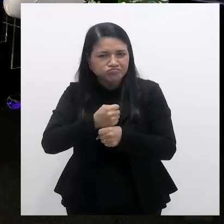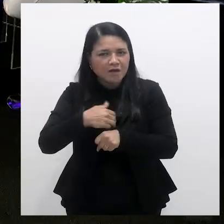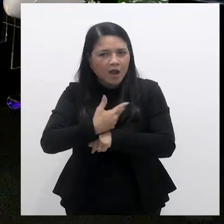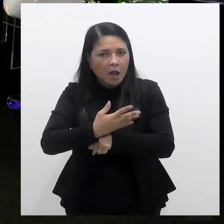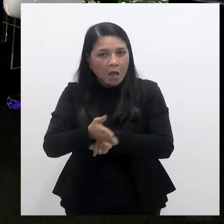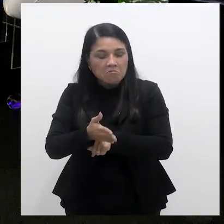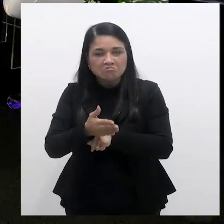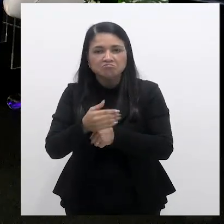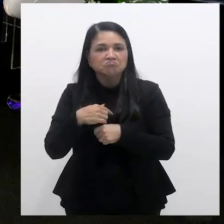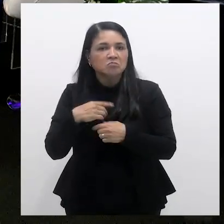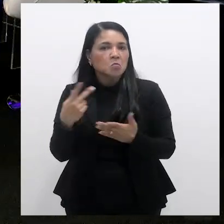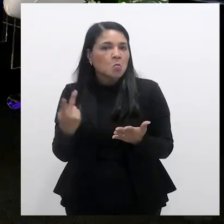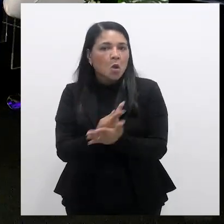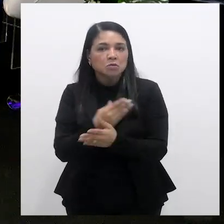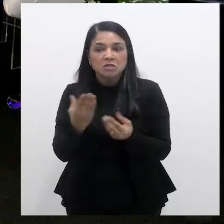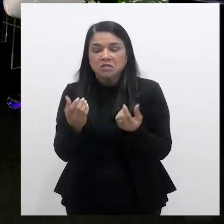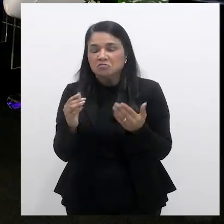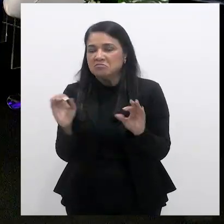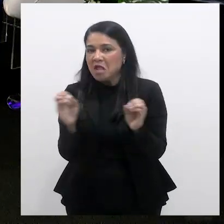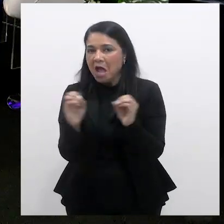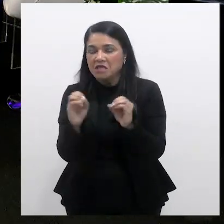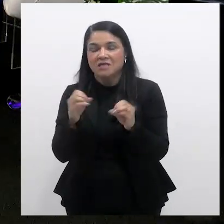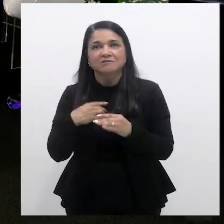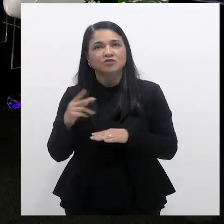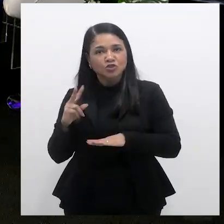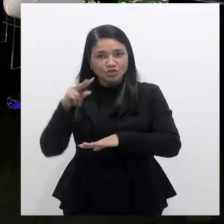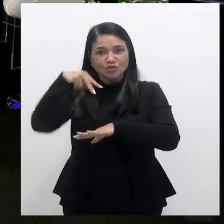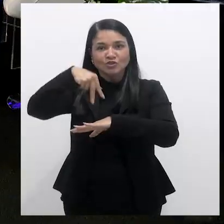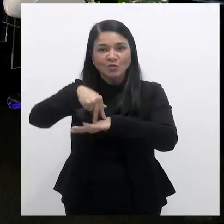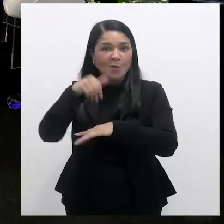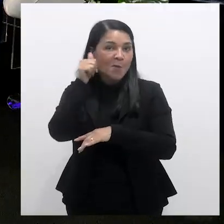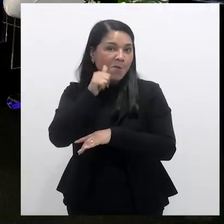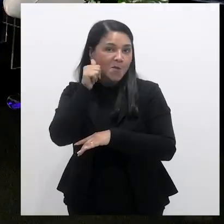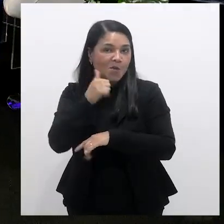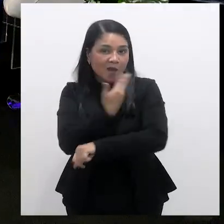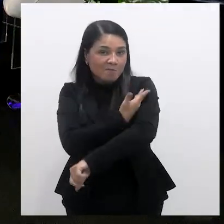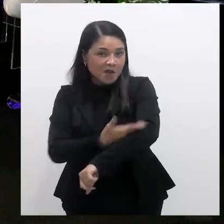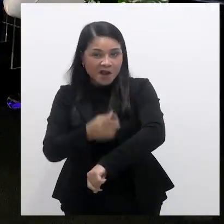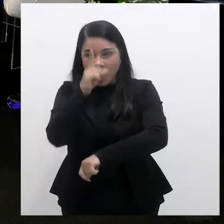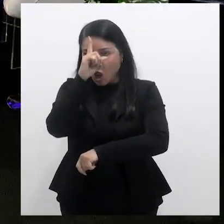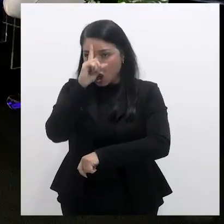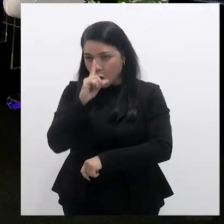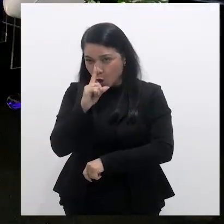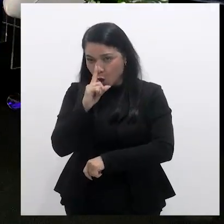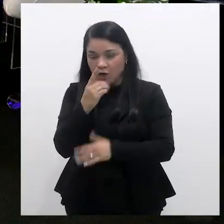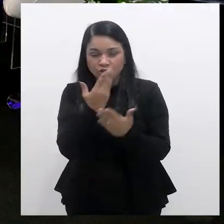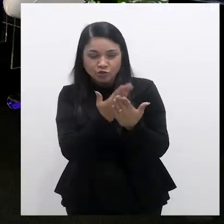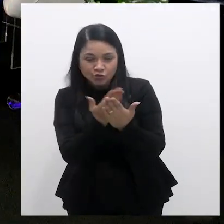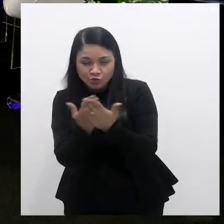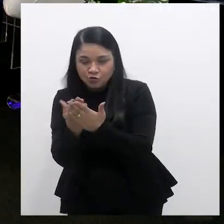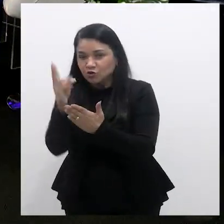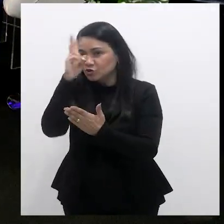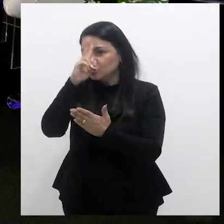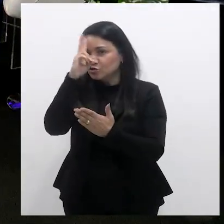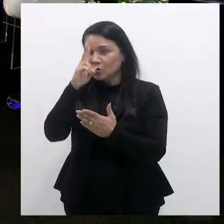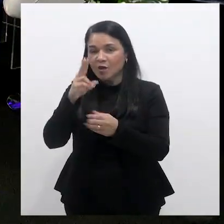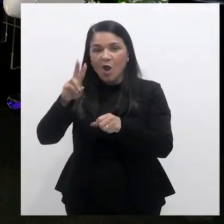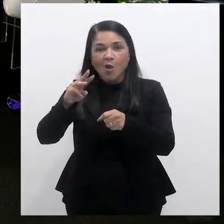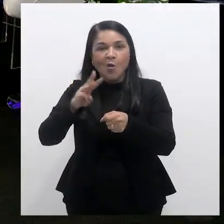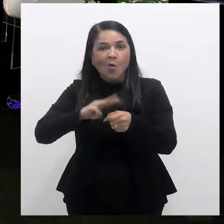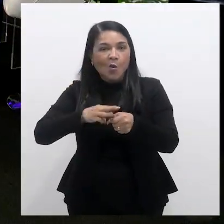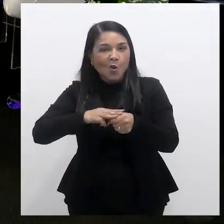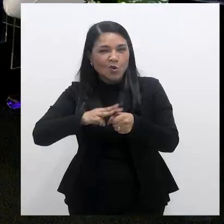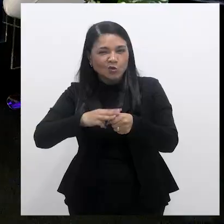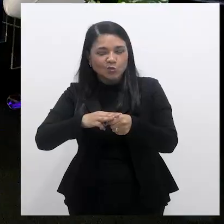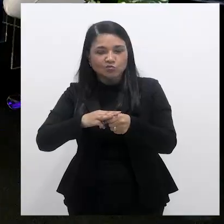Aí chegou uma moça loura, né, branca, estudou a história do Olodum, viu que ele já